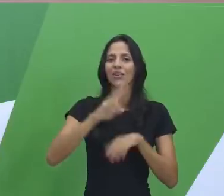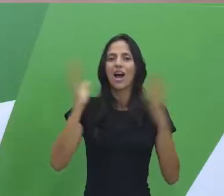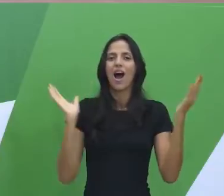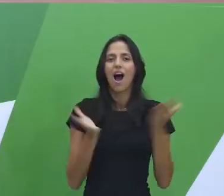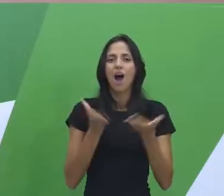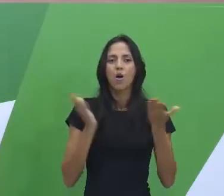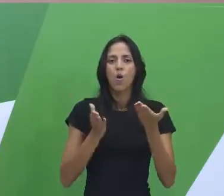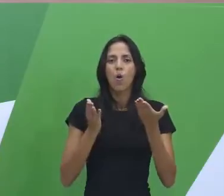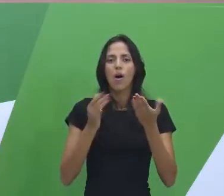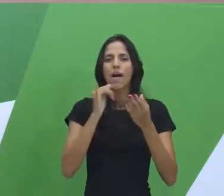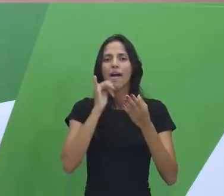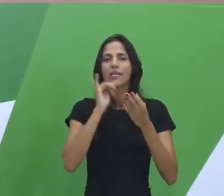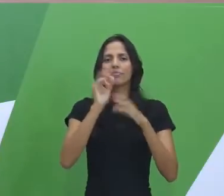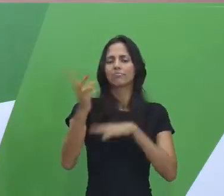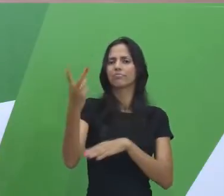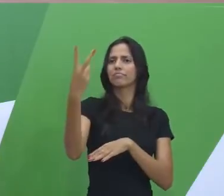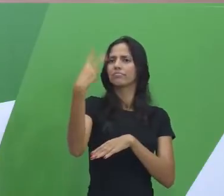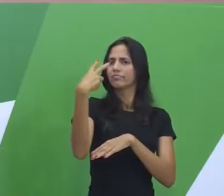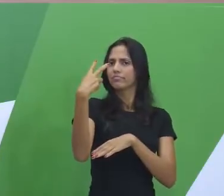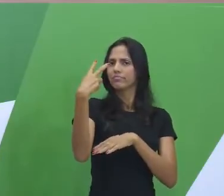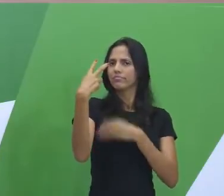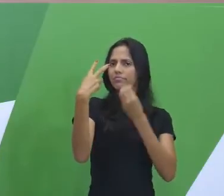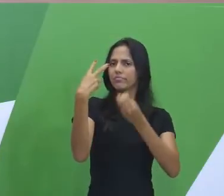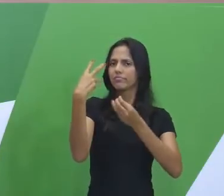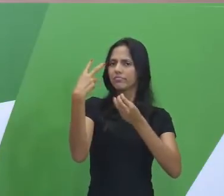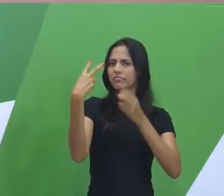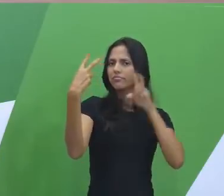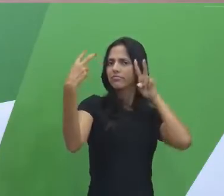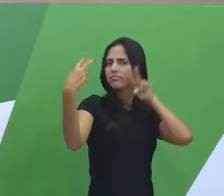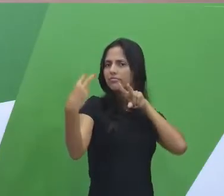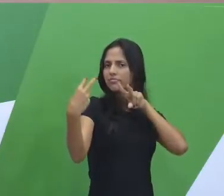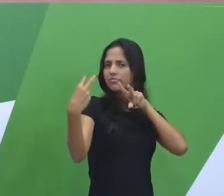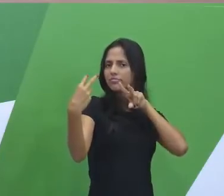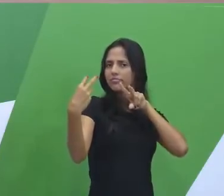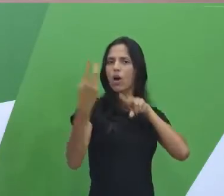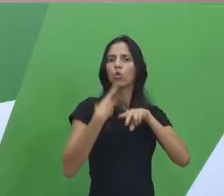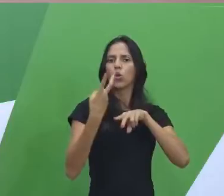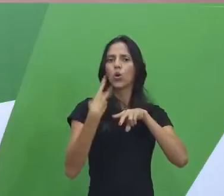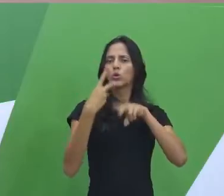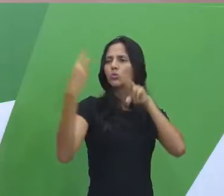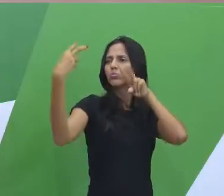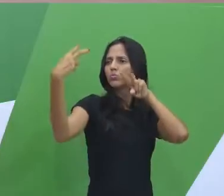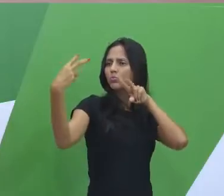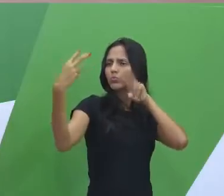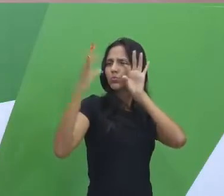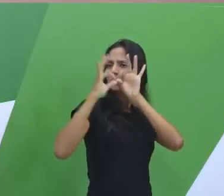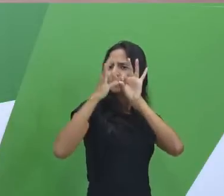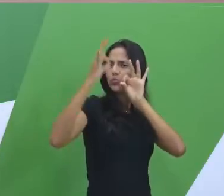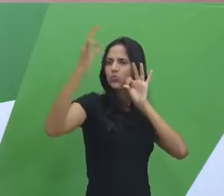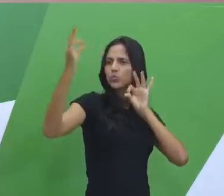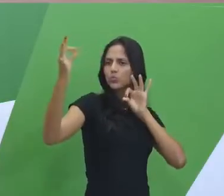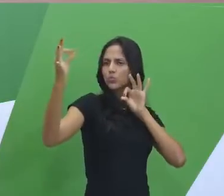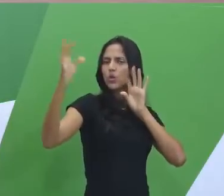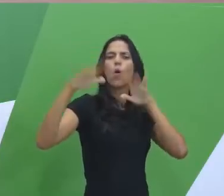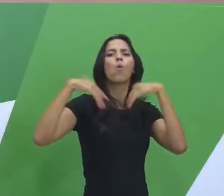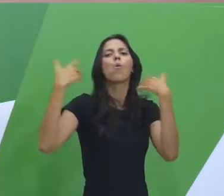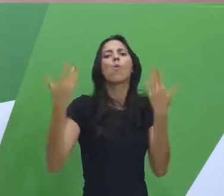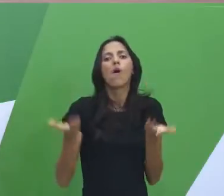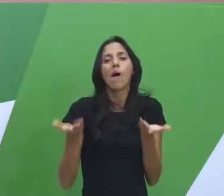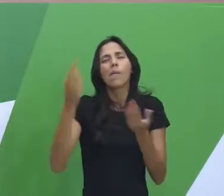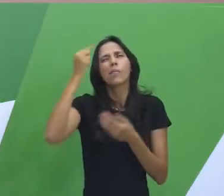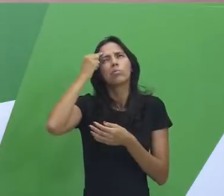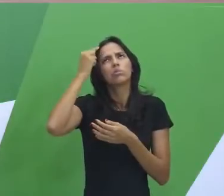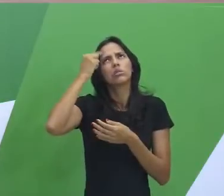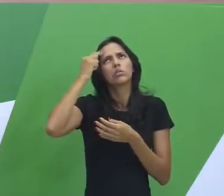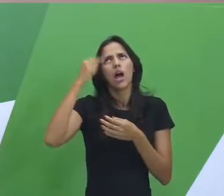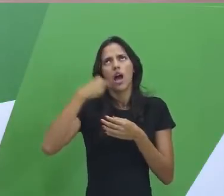você está criando o teu campo de visão entre você e o que está sendo projetado. Qual será a sua distância? Comece a